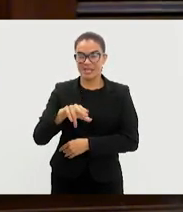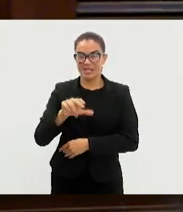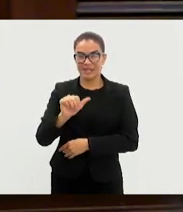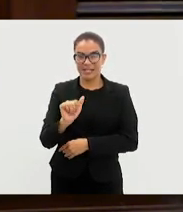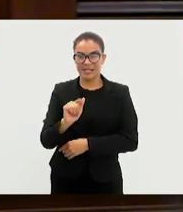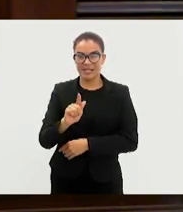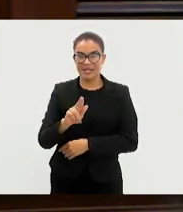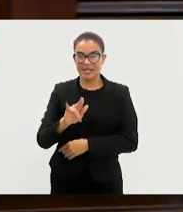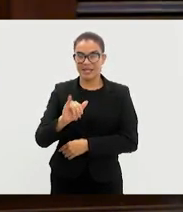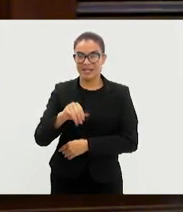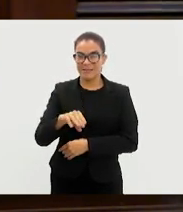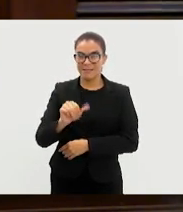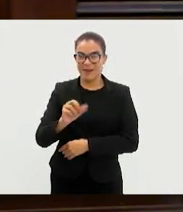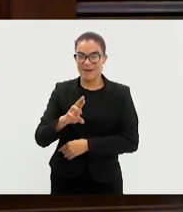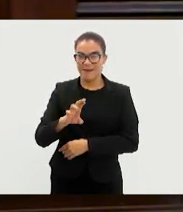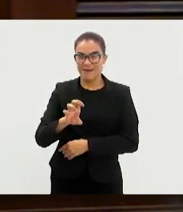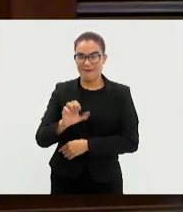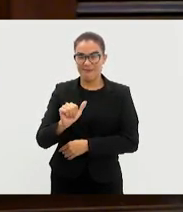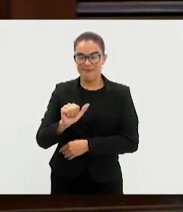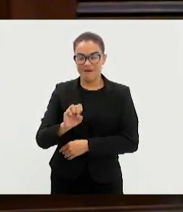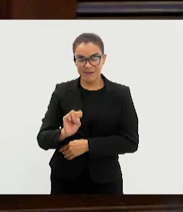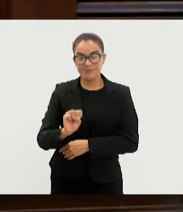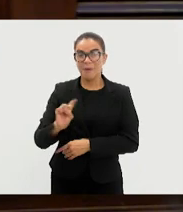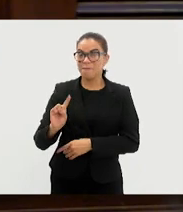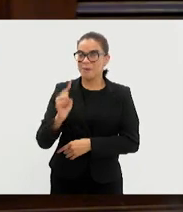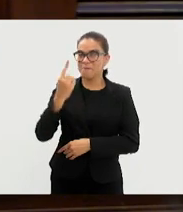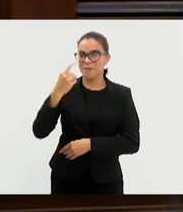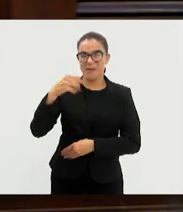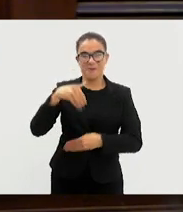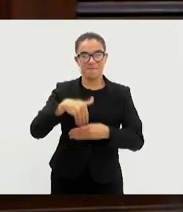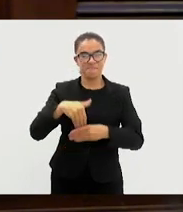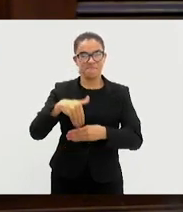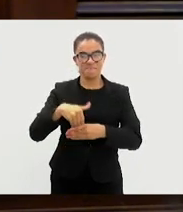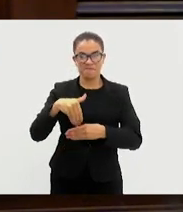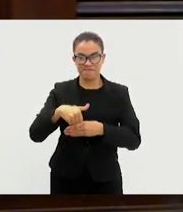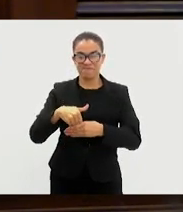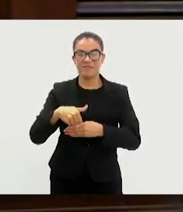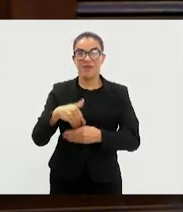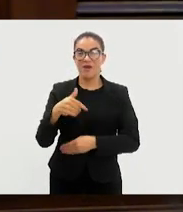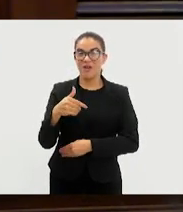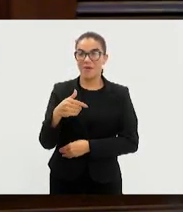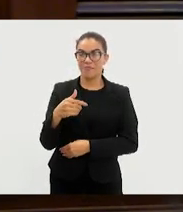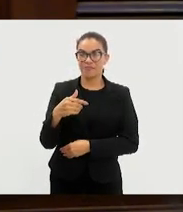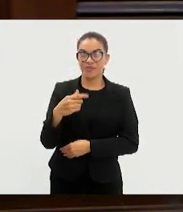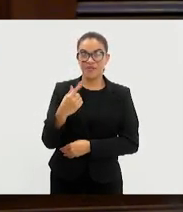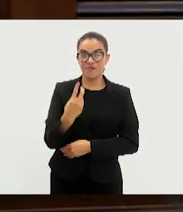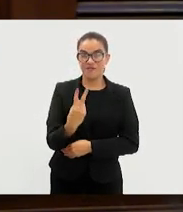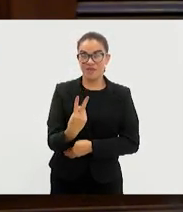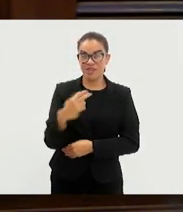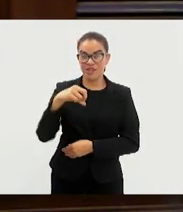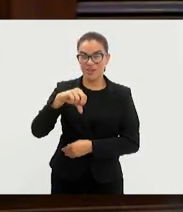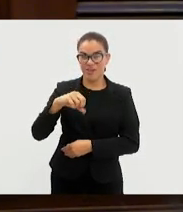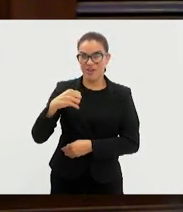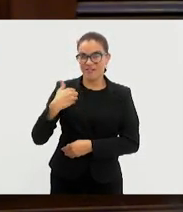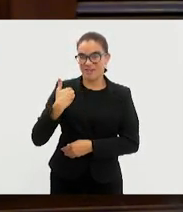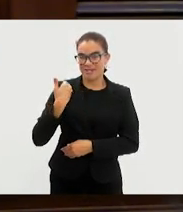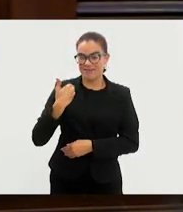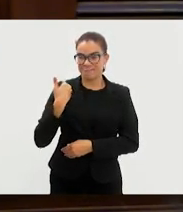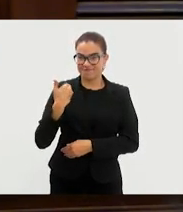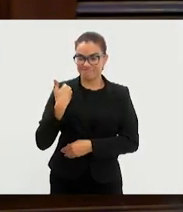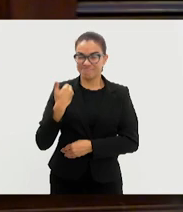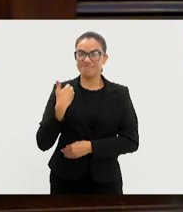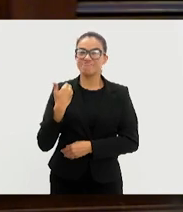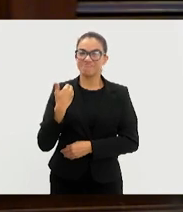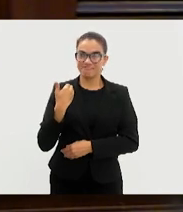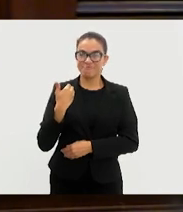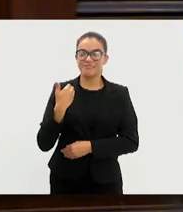foi a primeira eleitora do Brasil e se alistou aos 29 anos de idade, após a entrada